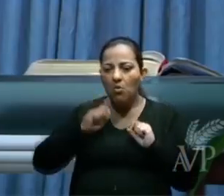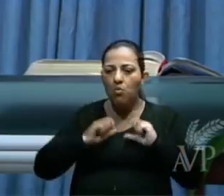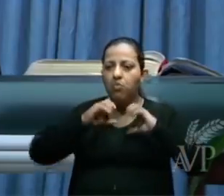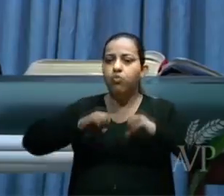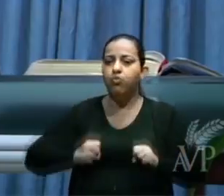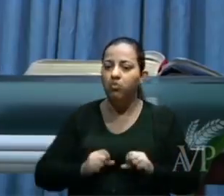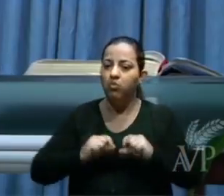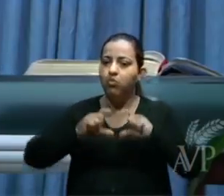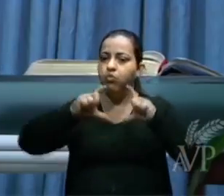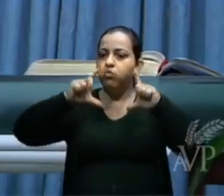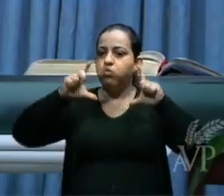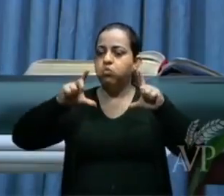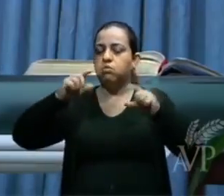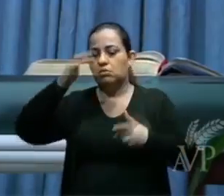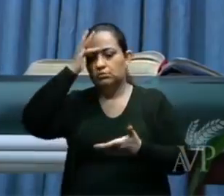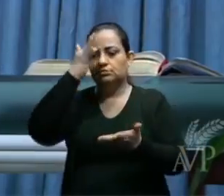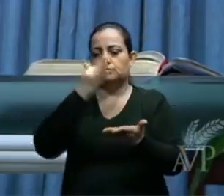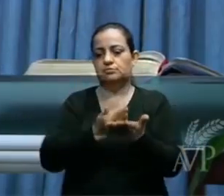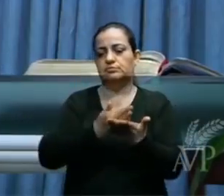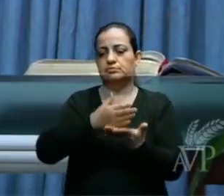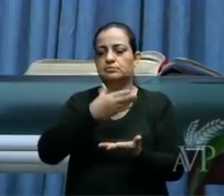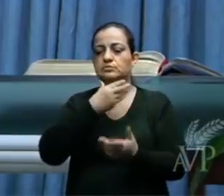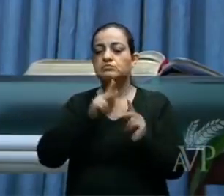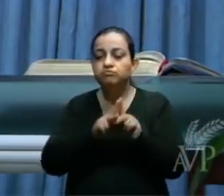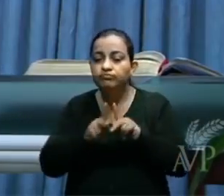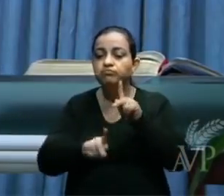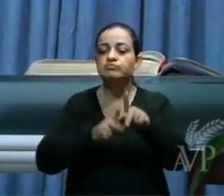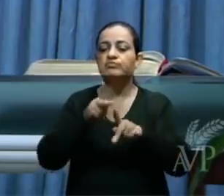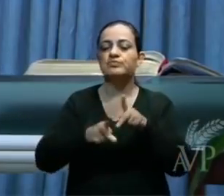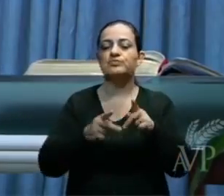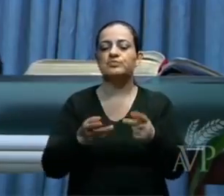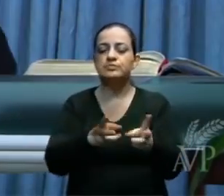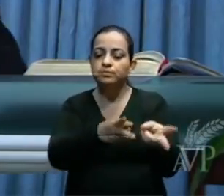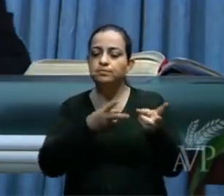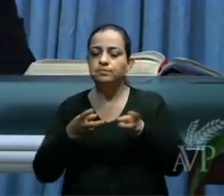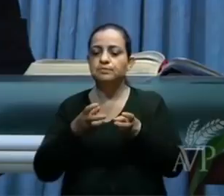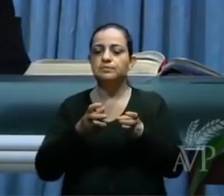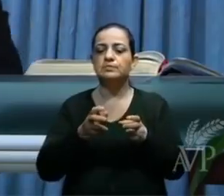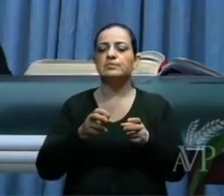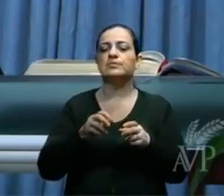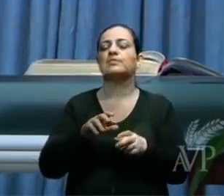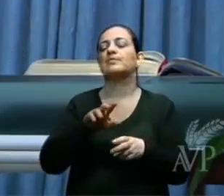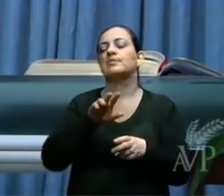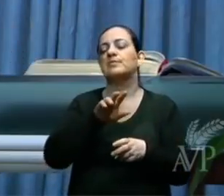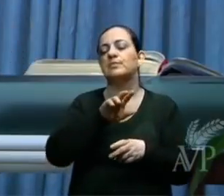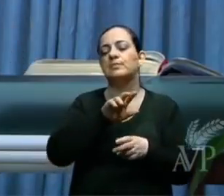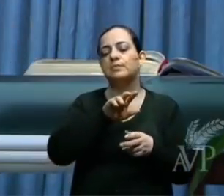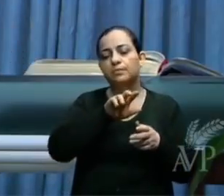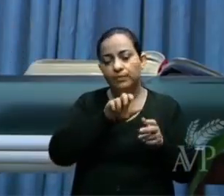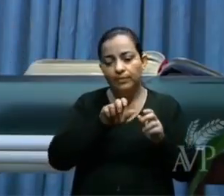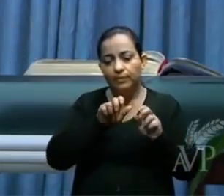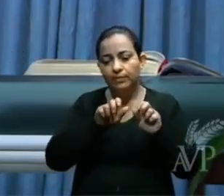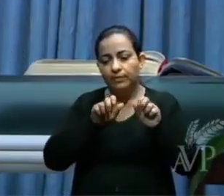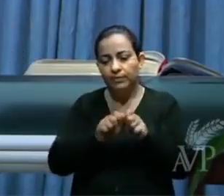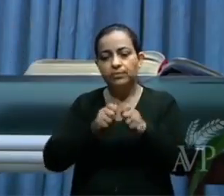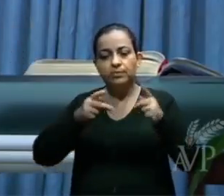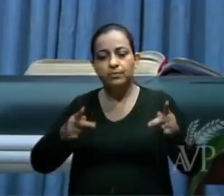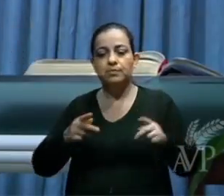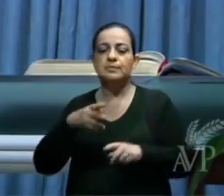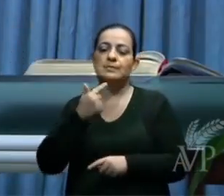povo então veja irmãos apocalipse 10 7 chegou o tempo